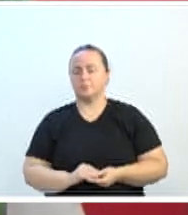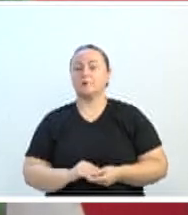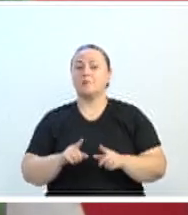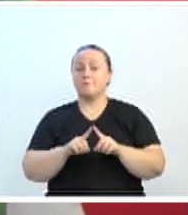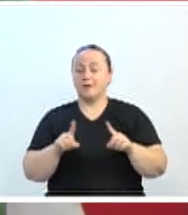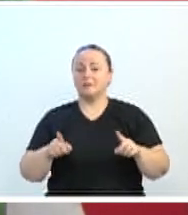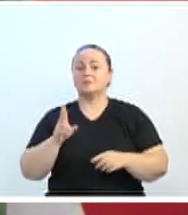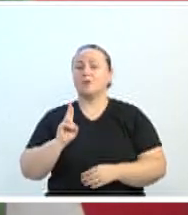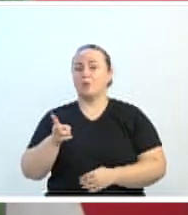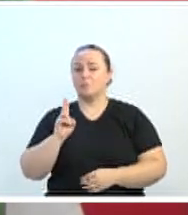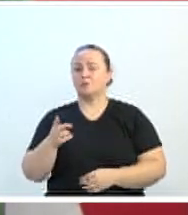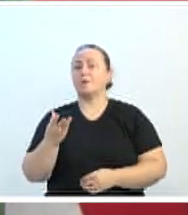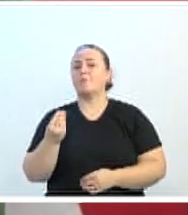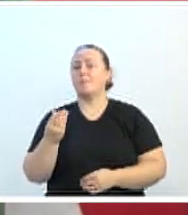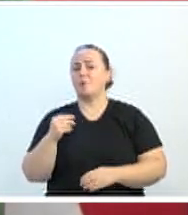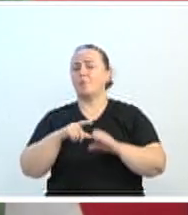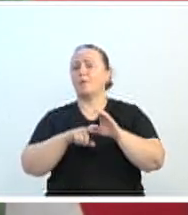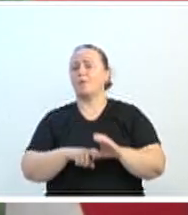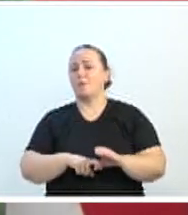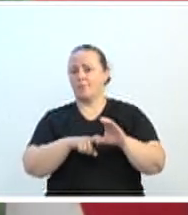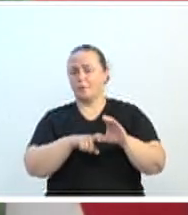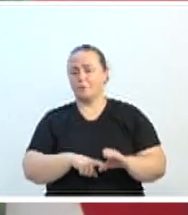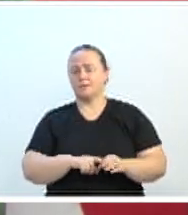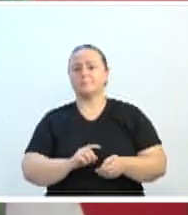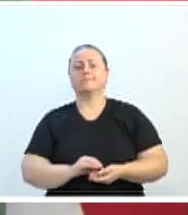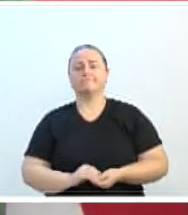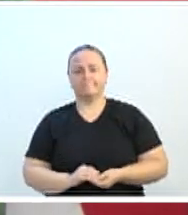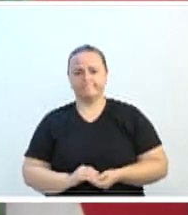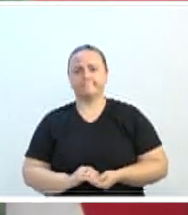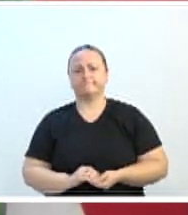bi. Seria isso. Obrigado pela tolerância, presidente.